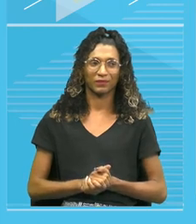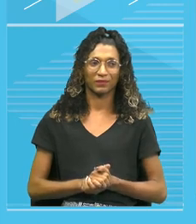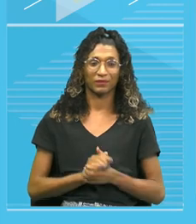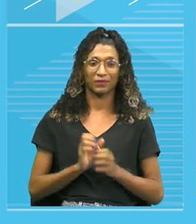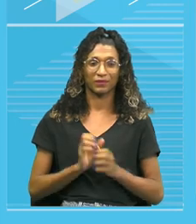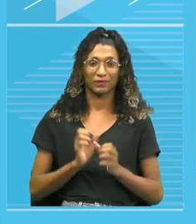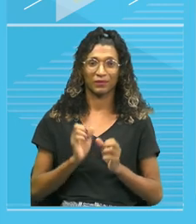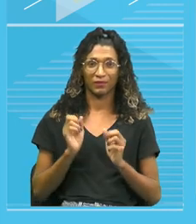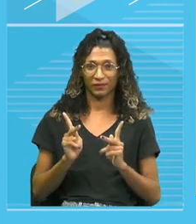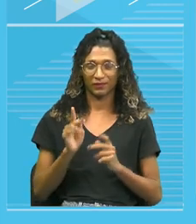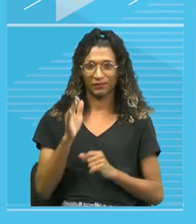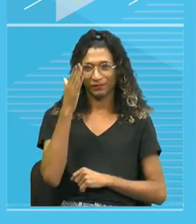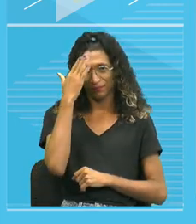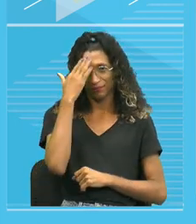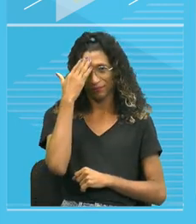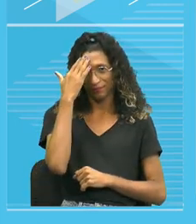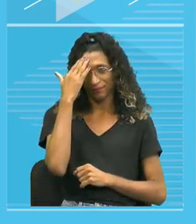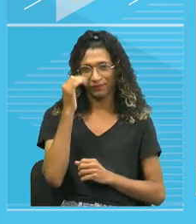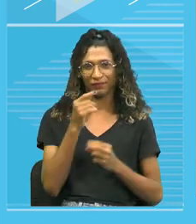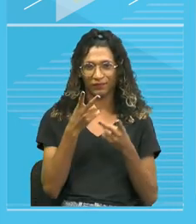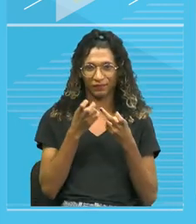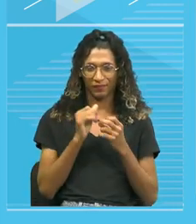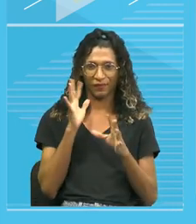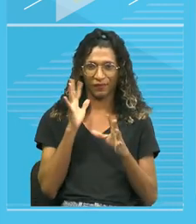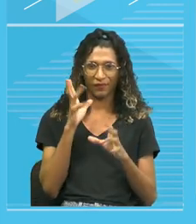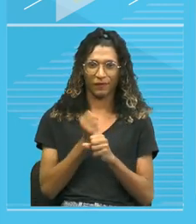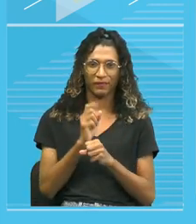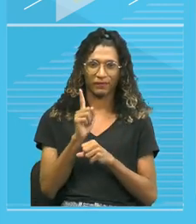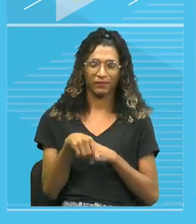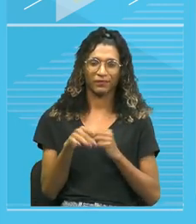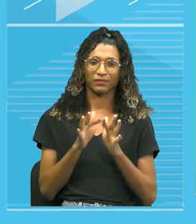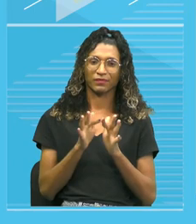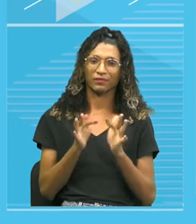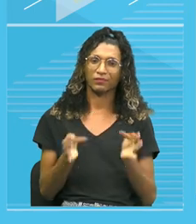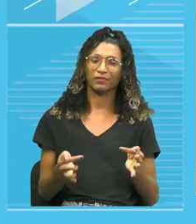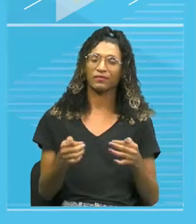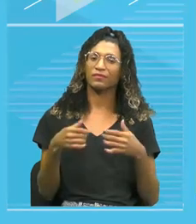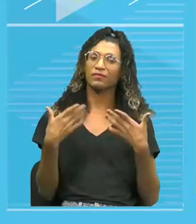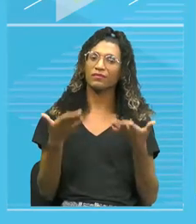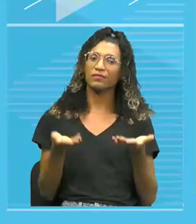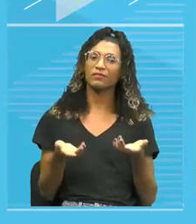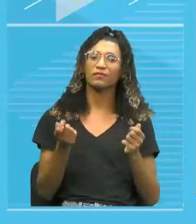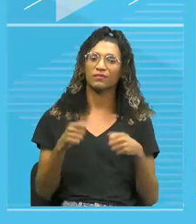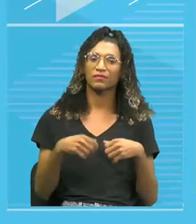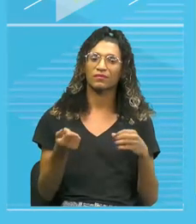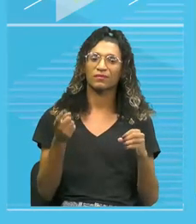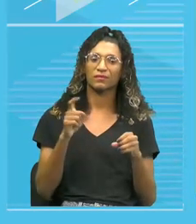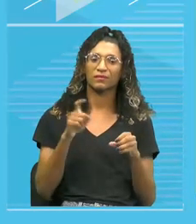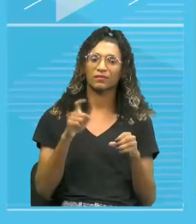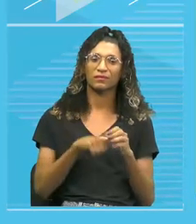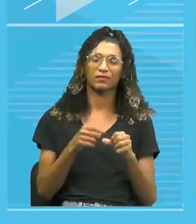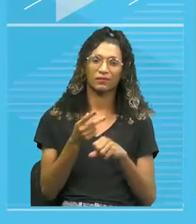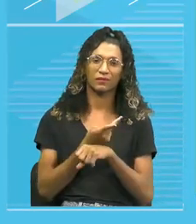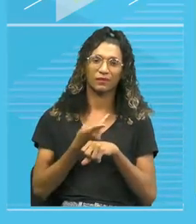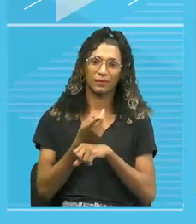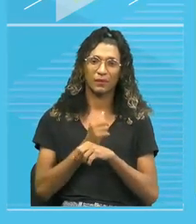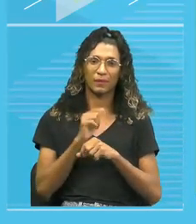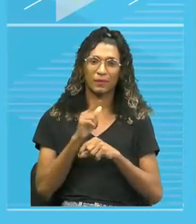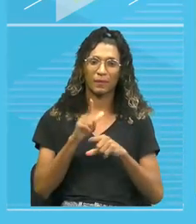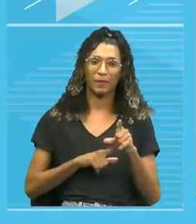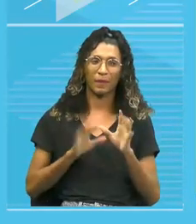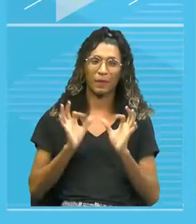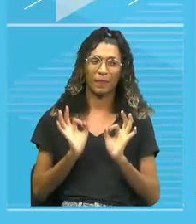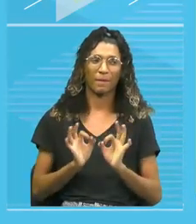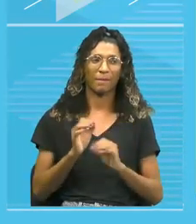beleza viu como cálculozinho é simples vamos só voltar para procurar alternativa correta primeiro